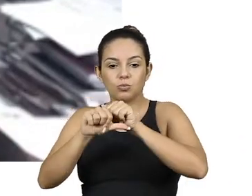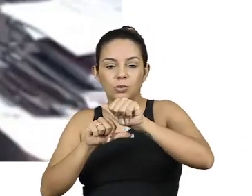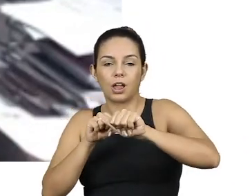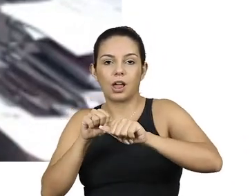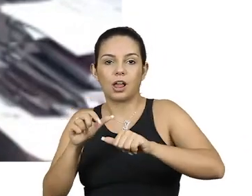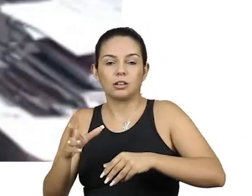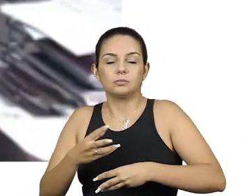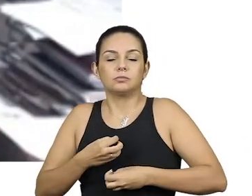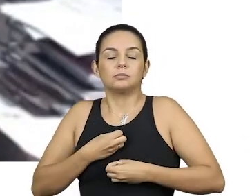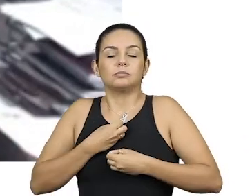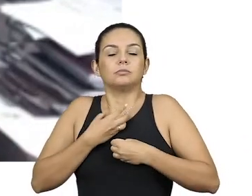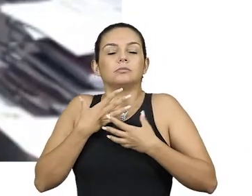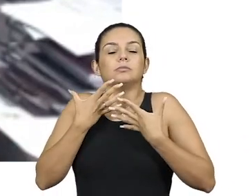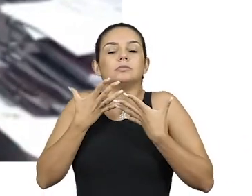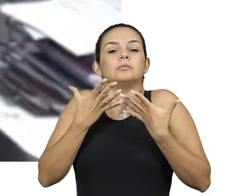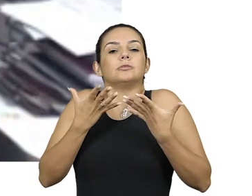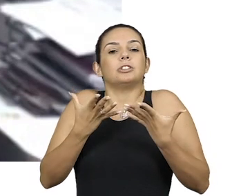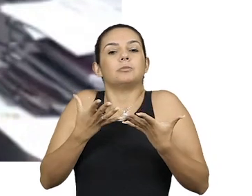no mesmo.